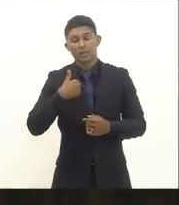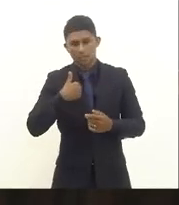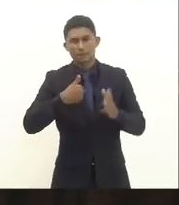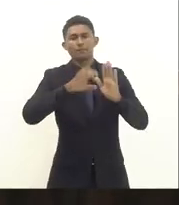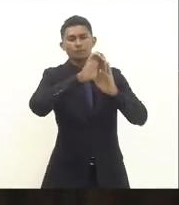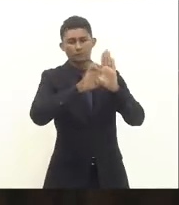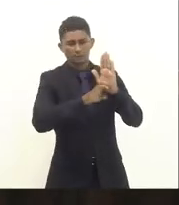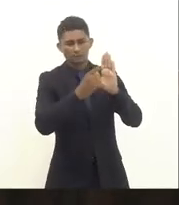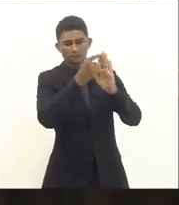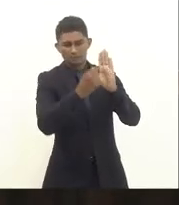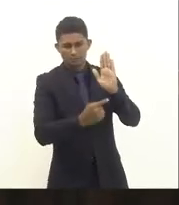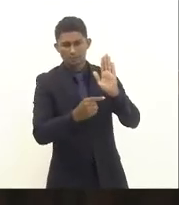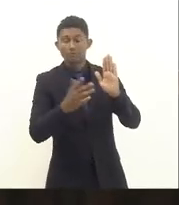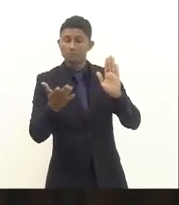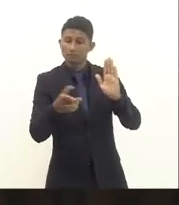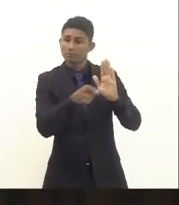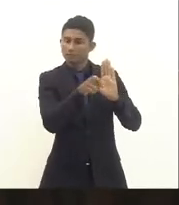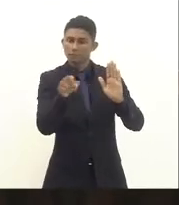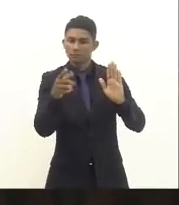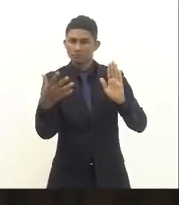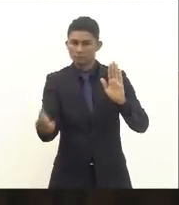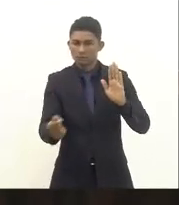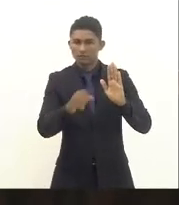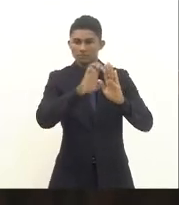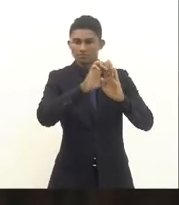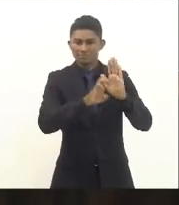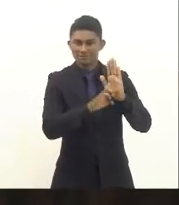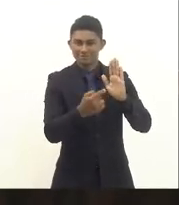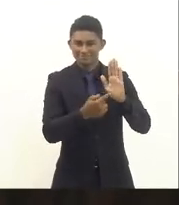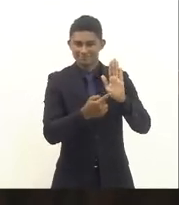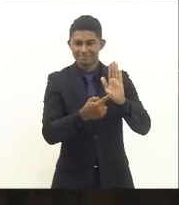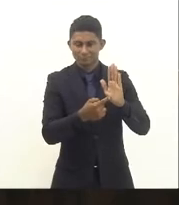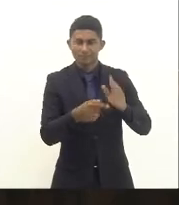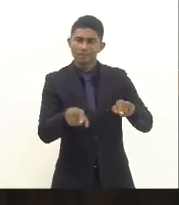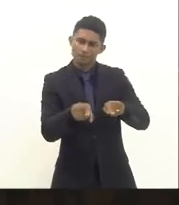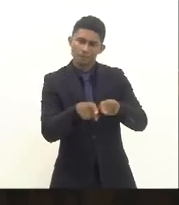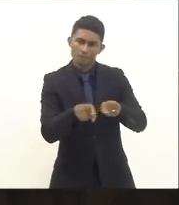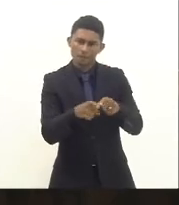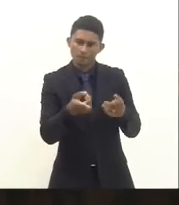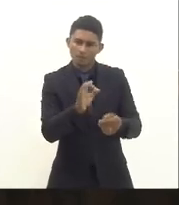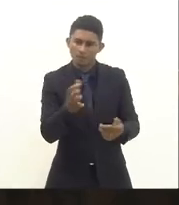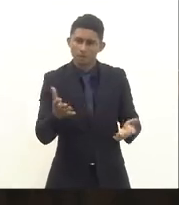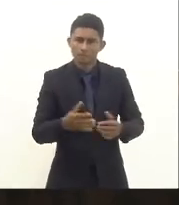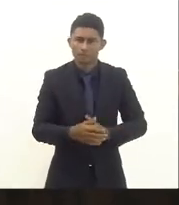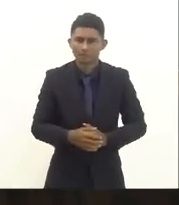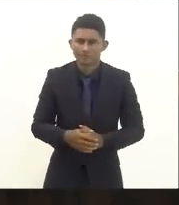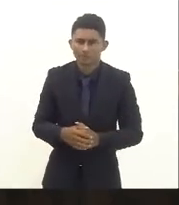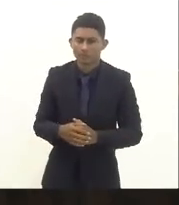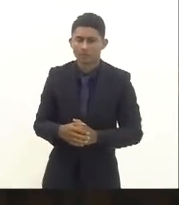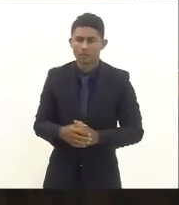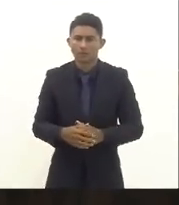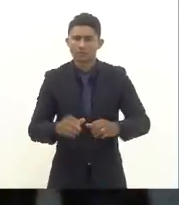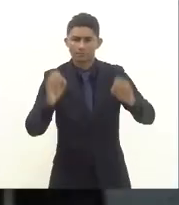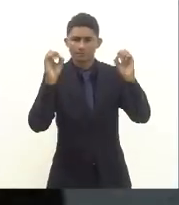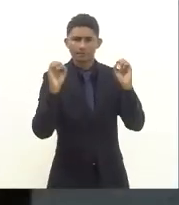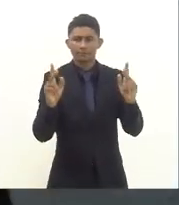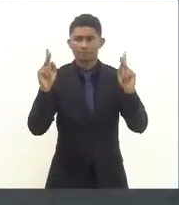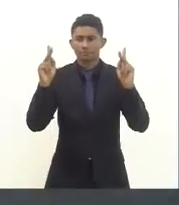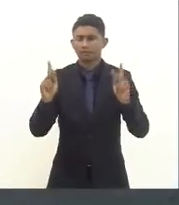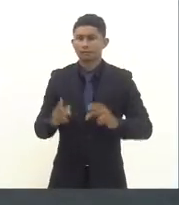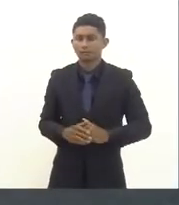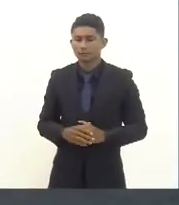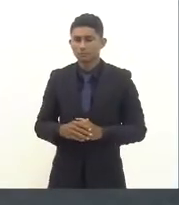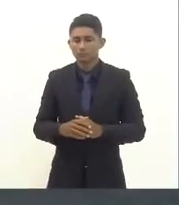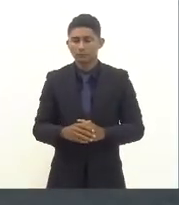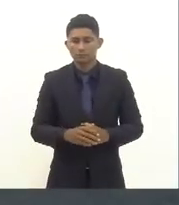catando uma Emenda que institui esse benefício também é isso que eu quero é isso ok então tem mais